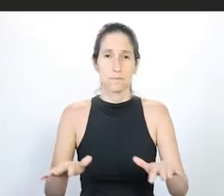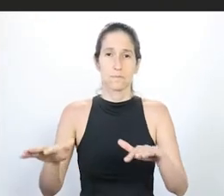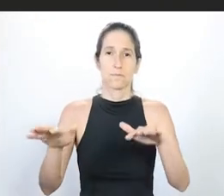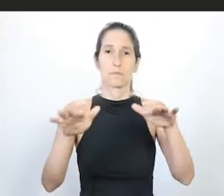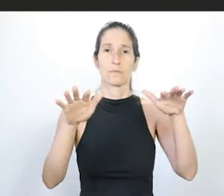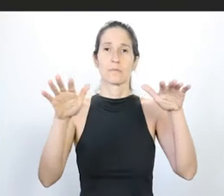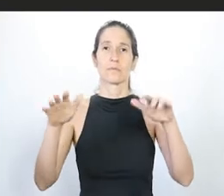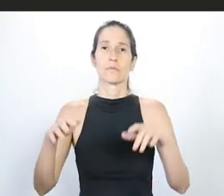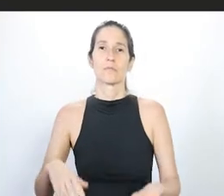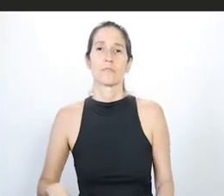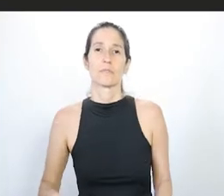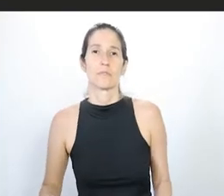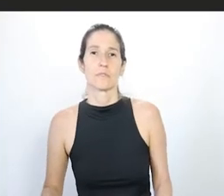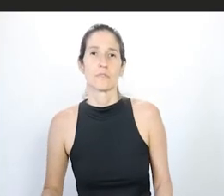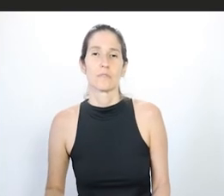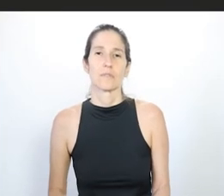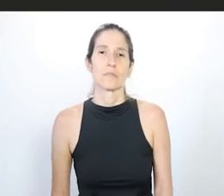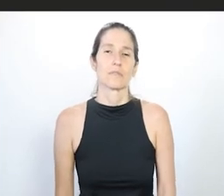fazendo oiteiro.